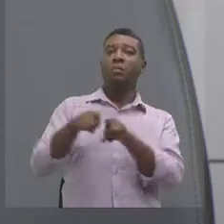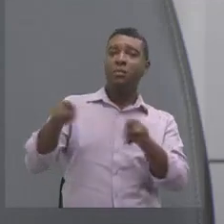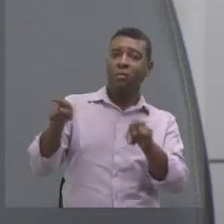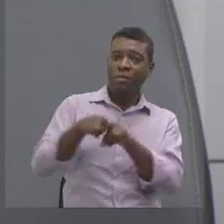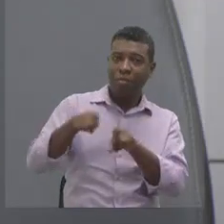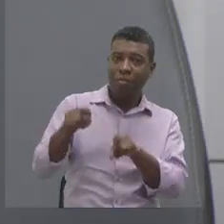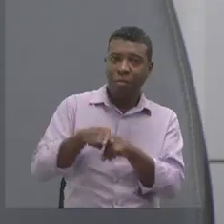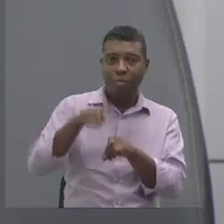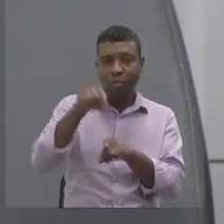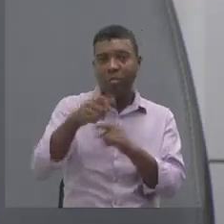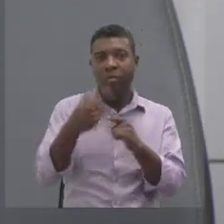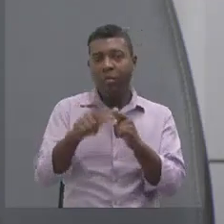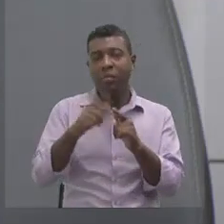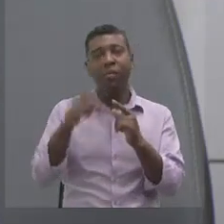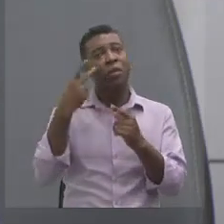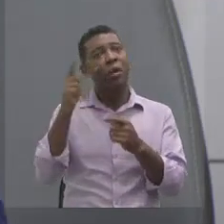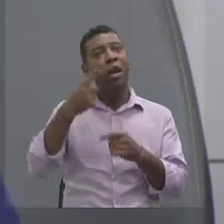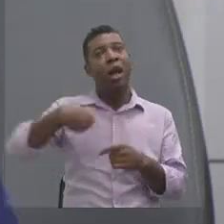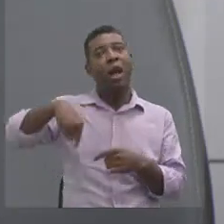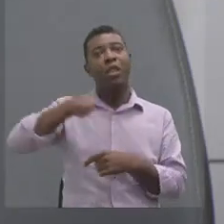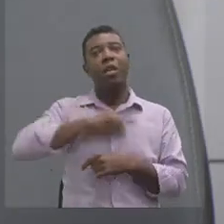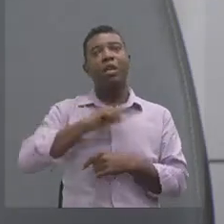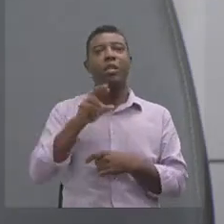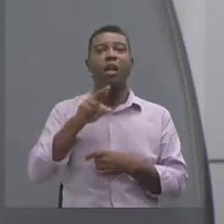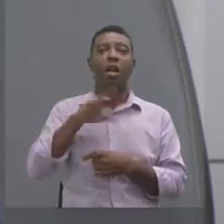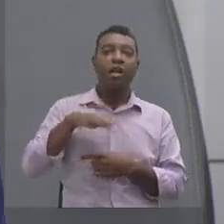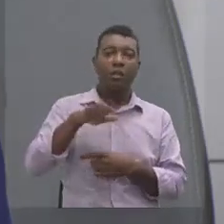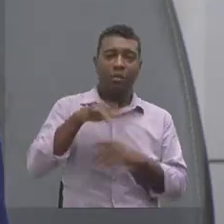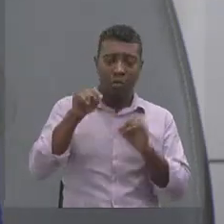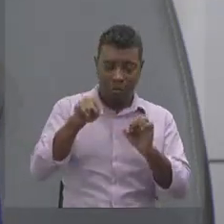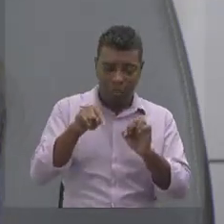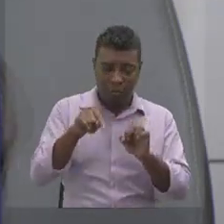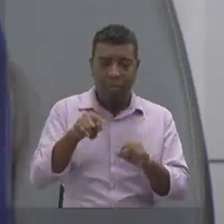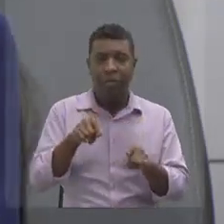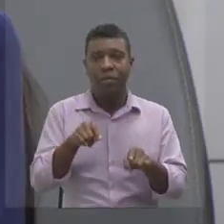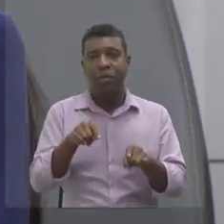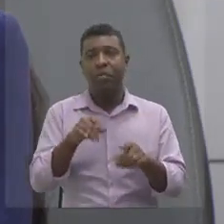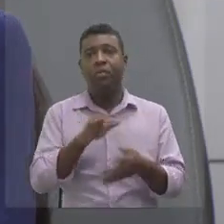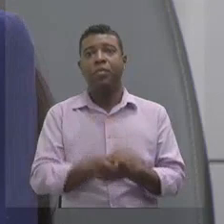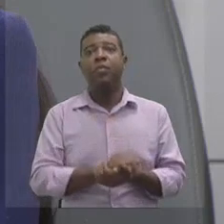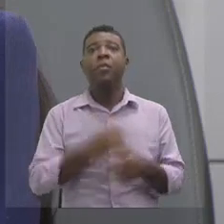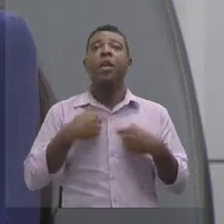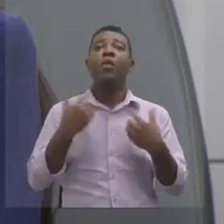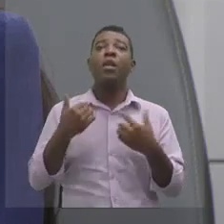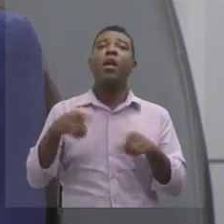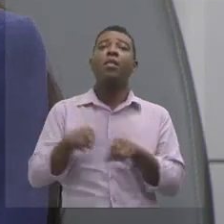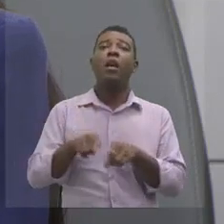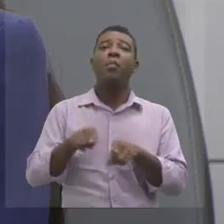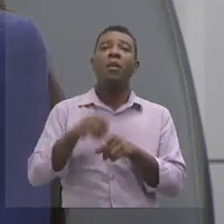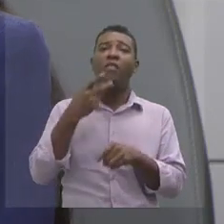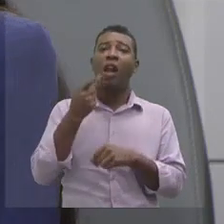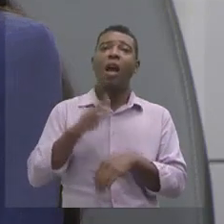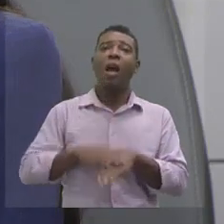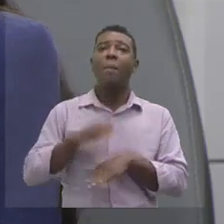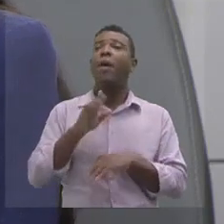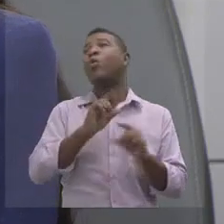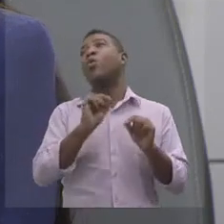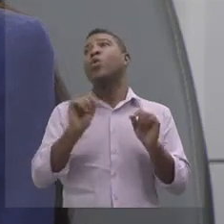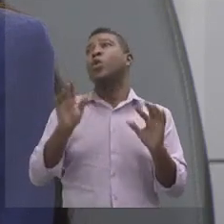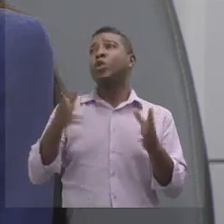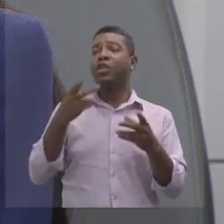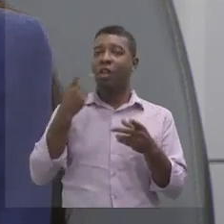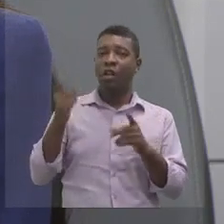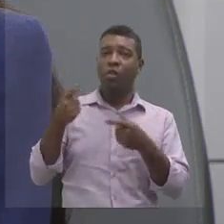gargalo ali para nossa região gostaria também de explanar aqui ainda mais do que foi discutido naquela